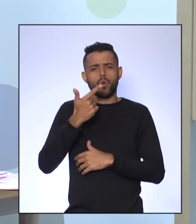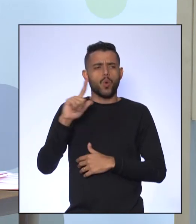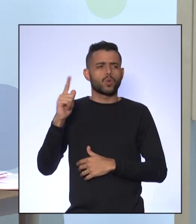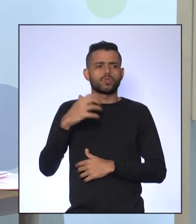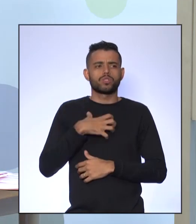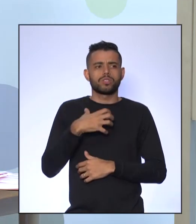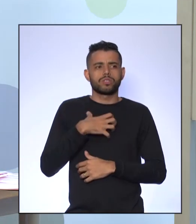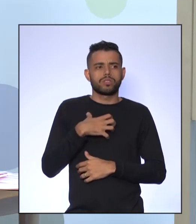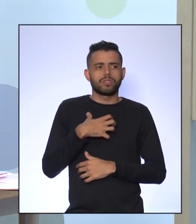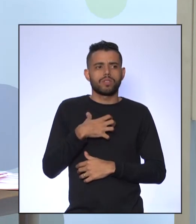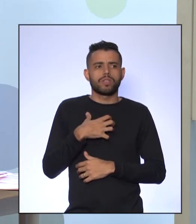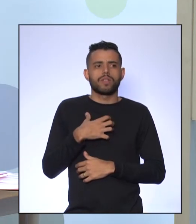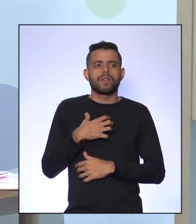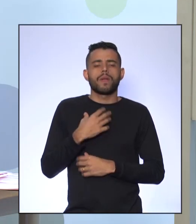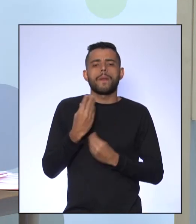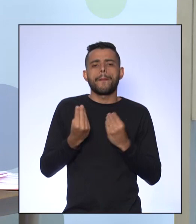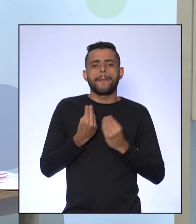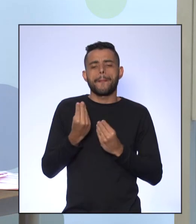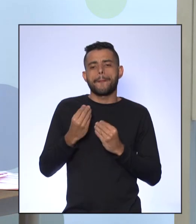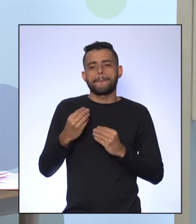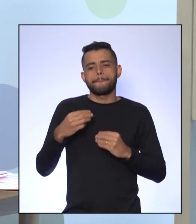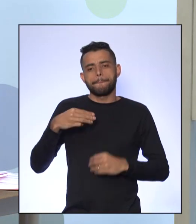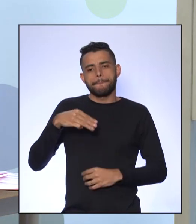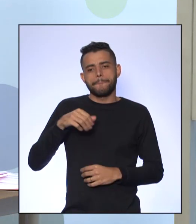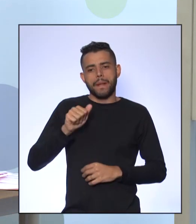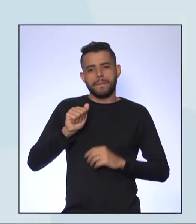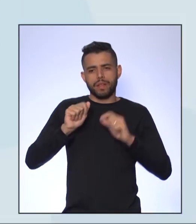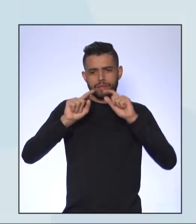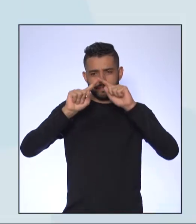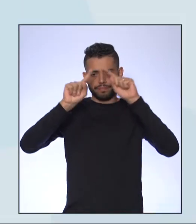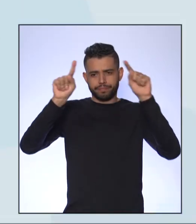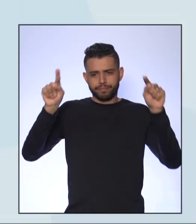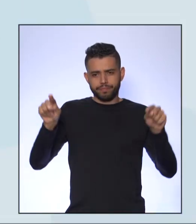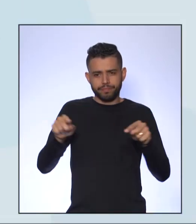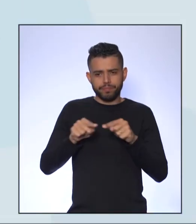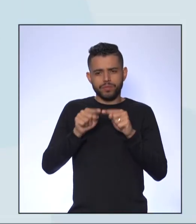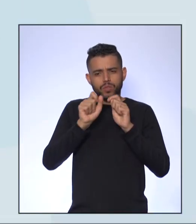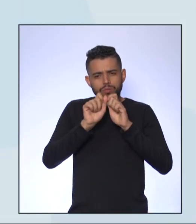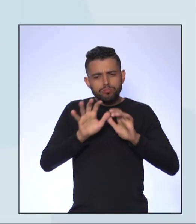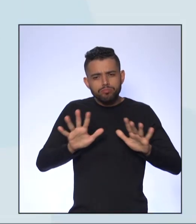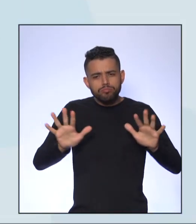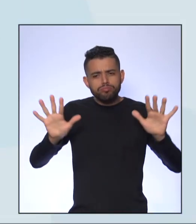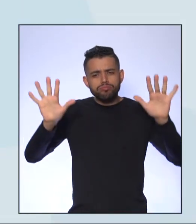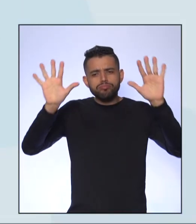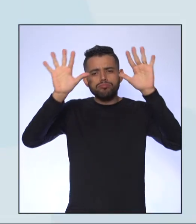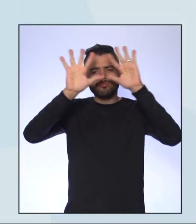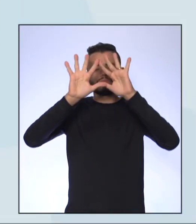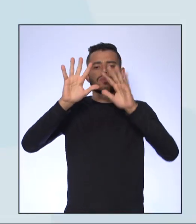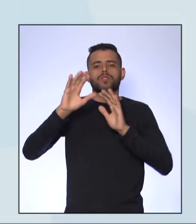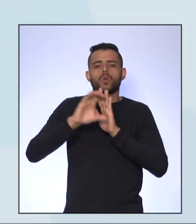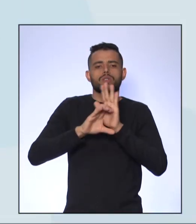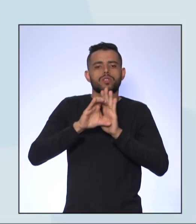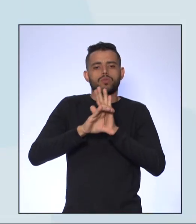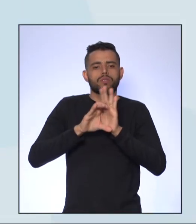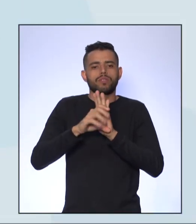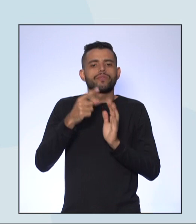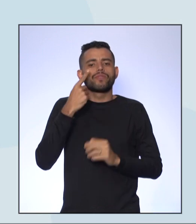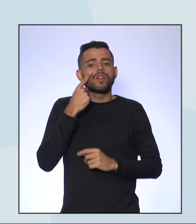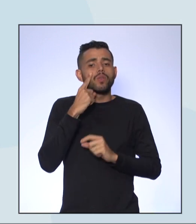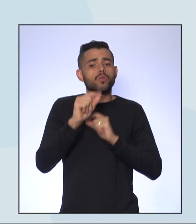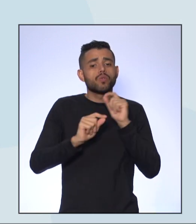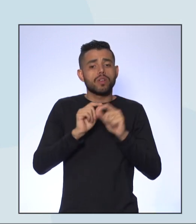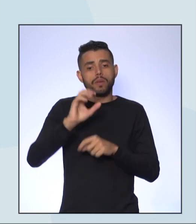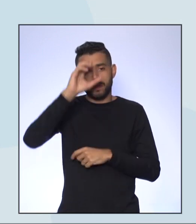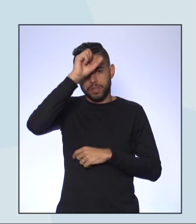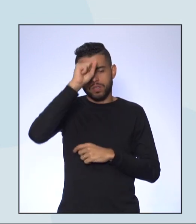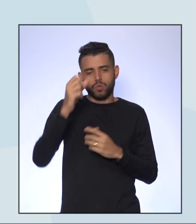maneira? Né? Um mapa conceitual. Então, vamos verificar o que nós aprendemos hoje. É interessante